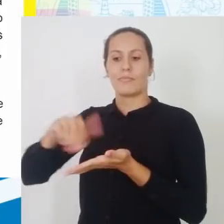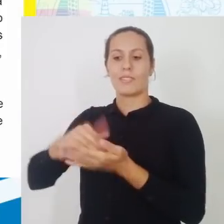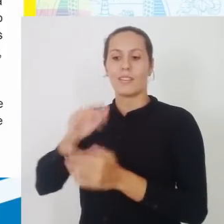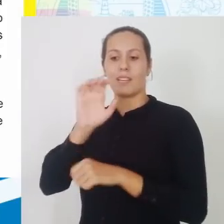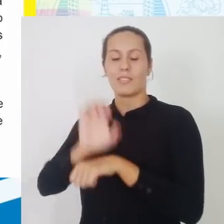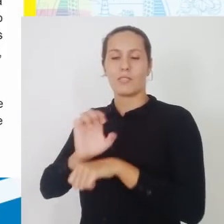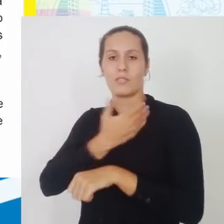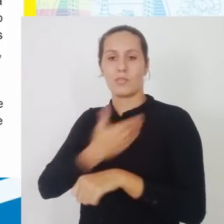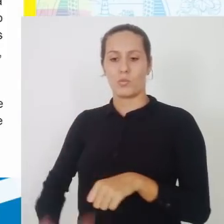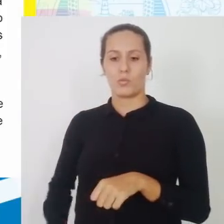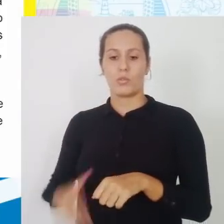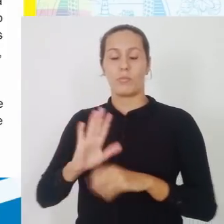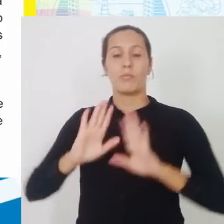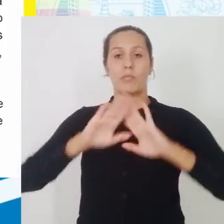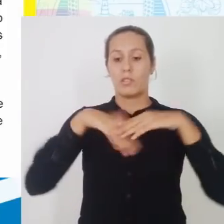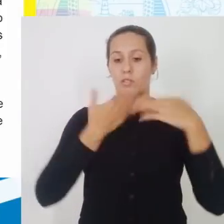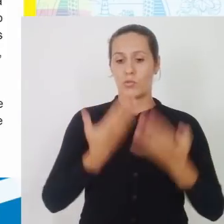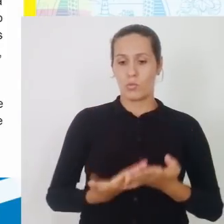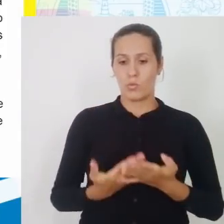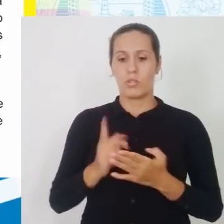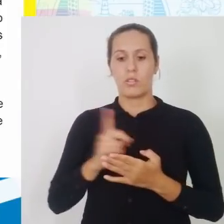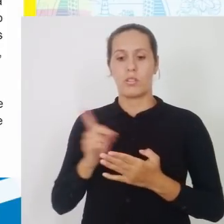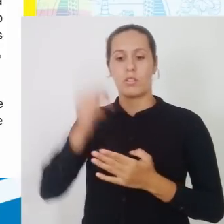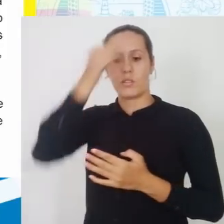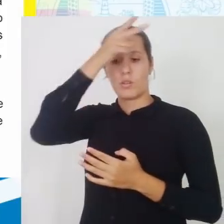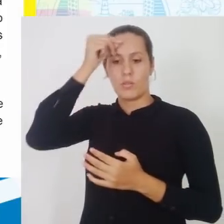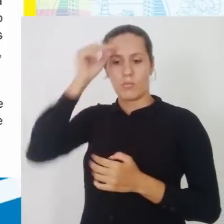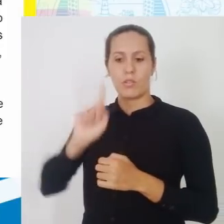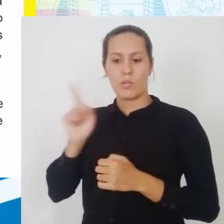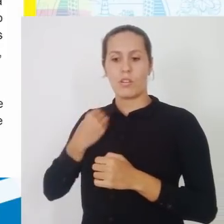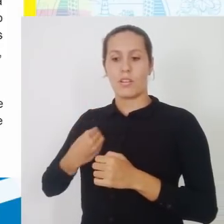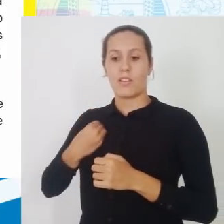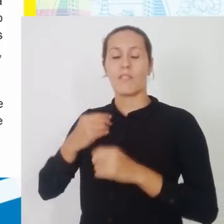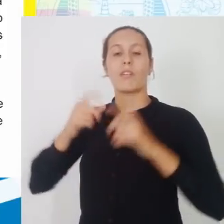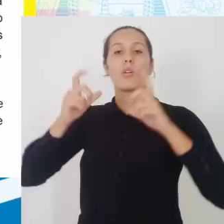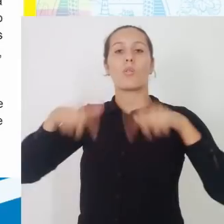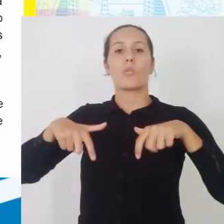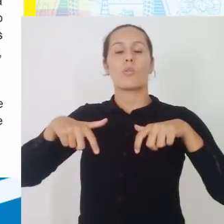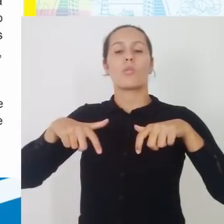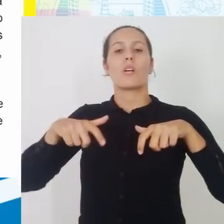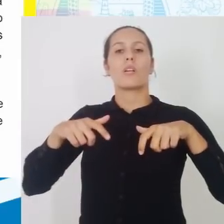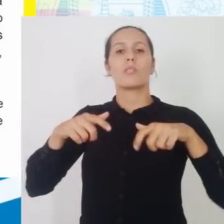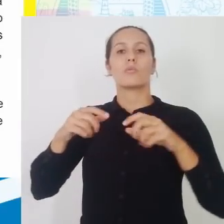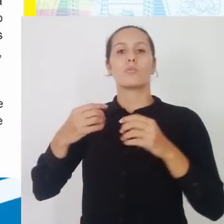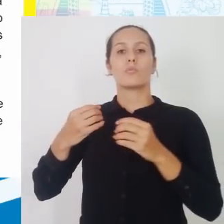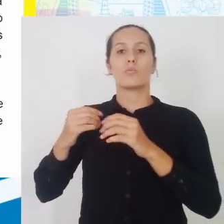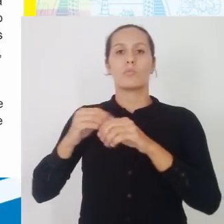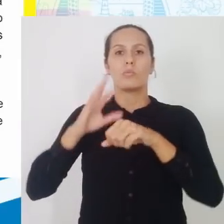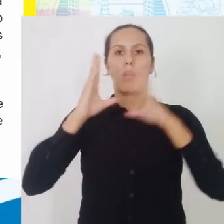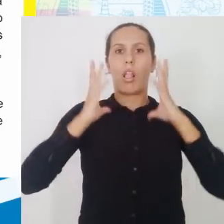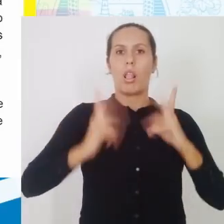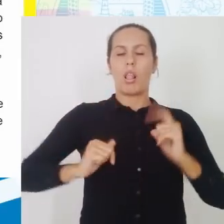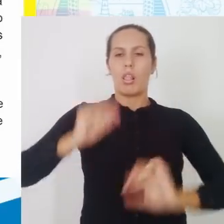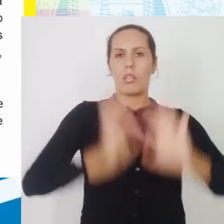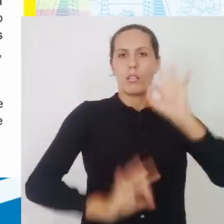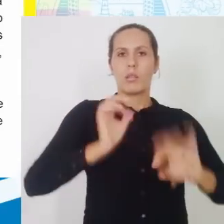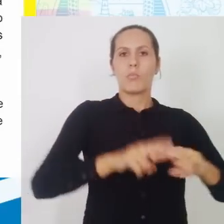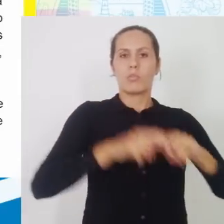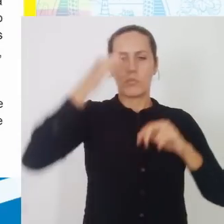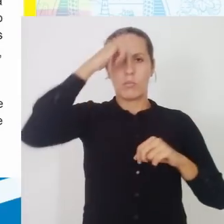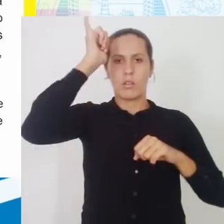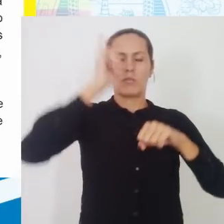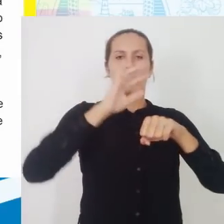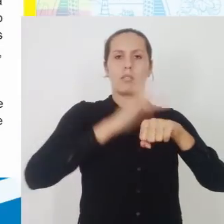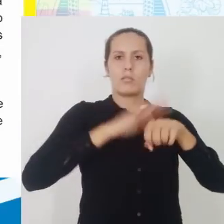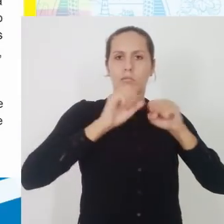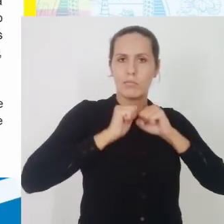sexta-feira como forma de contenção ao avanço do novo coronavírus, segundo o prefeito em exercício da cidade, Eduardo Honório. Outras medidas,